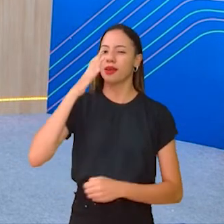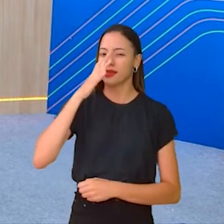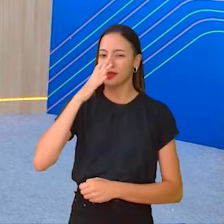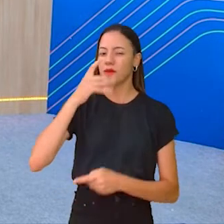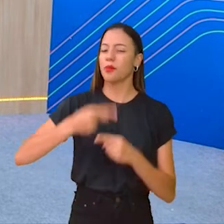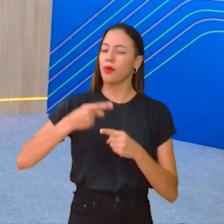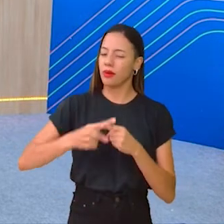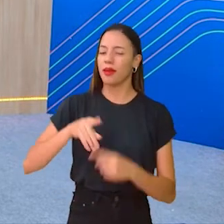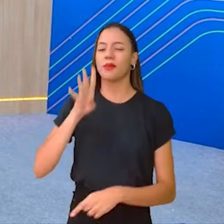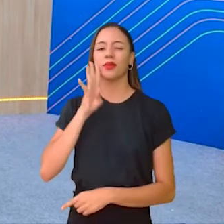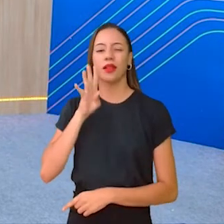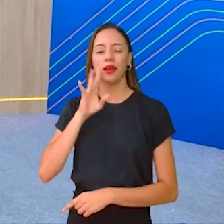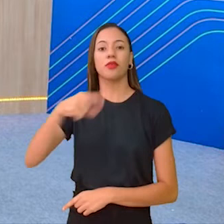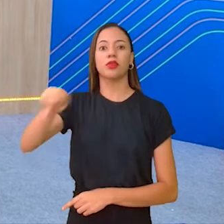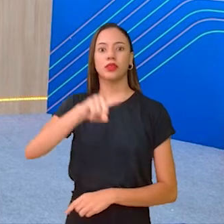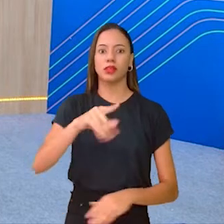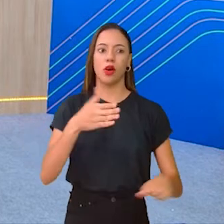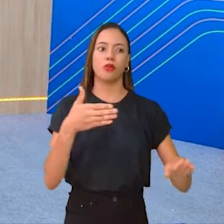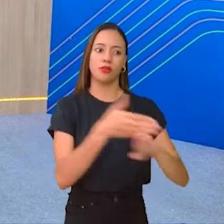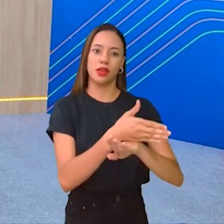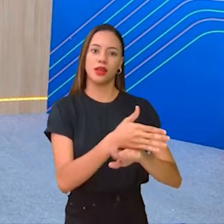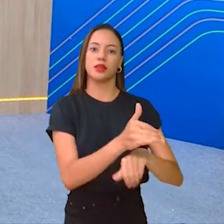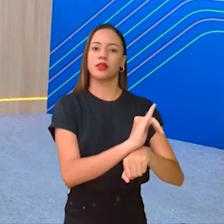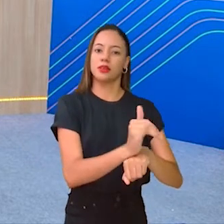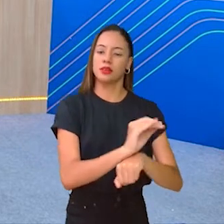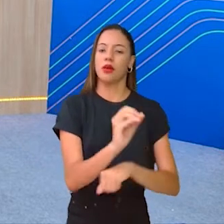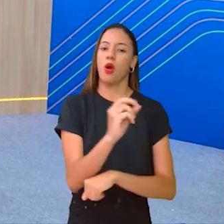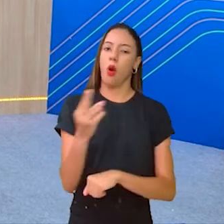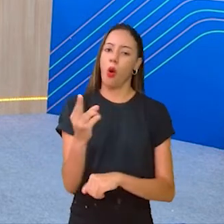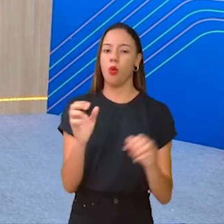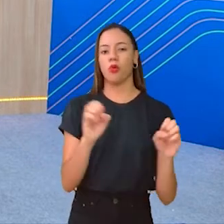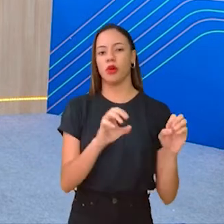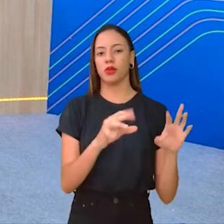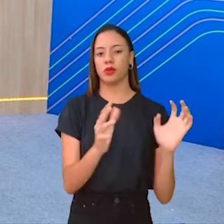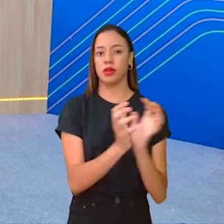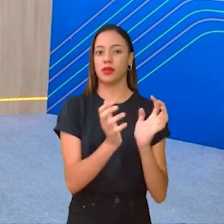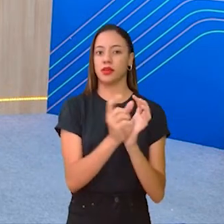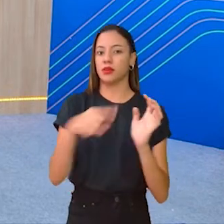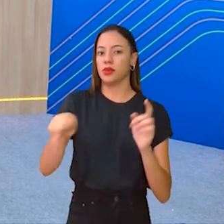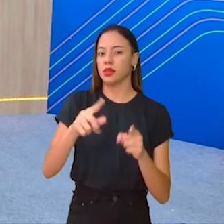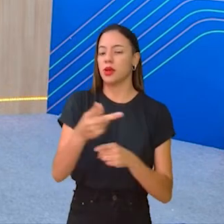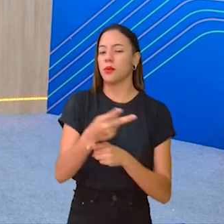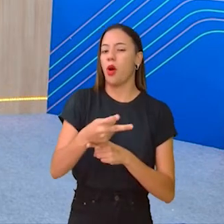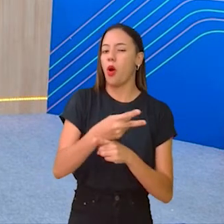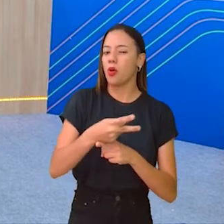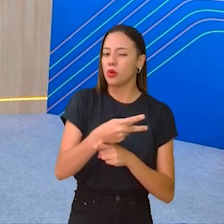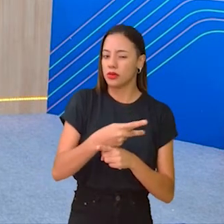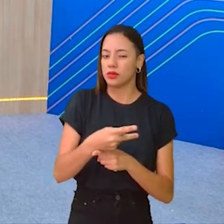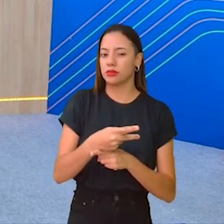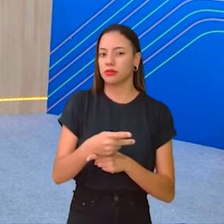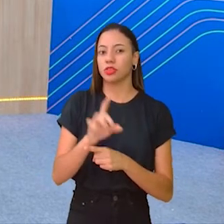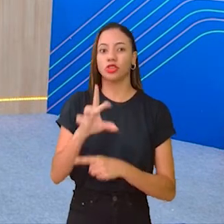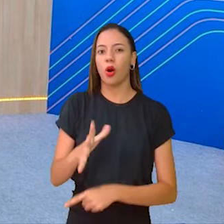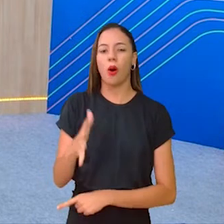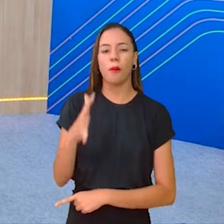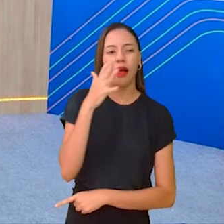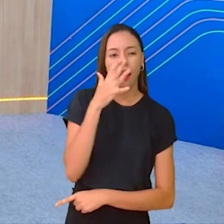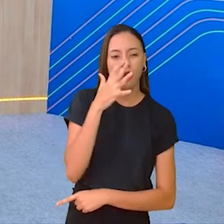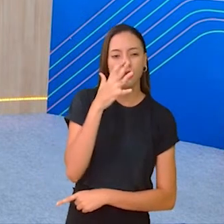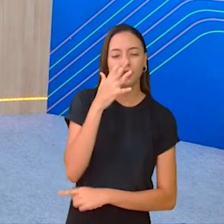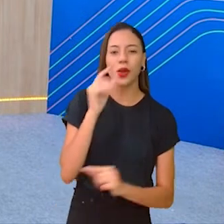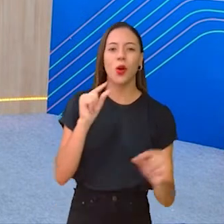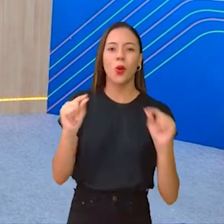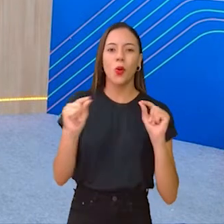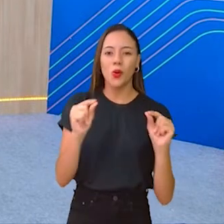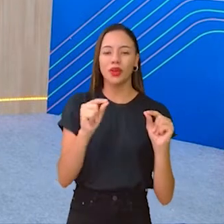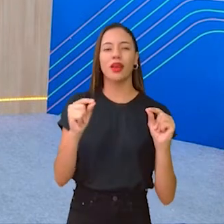aqui, vai no YouTube ou vai no Educa Recife, procura lá e vocês vão estar vendo, nem que seja para apreciar as belezas